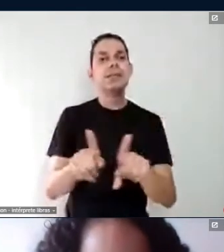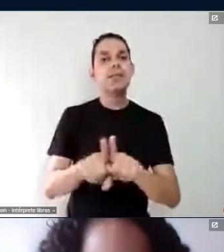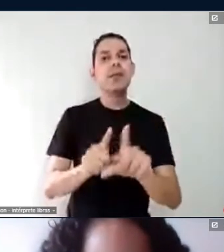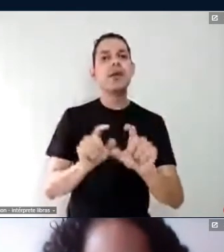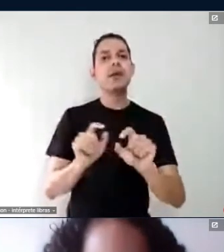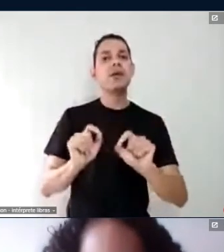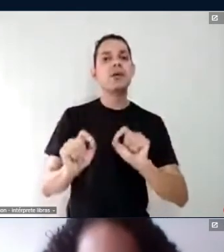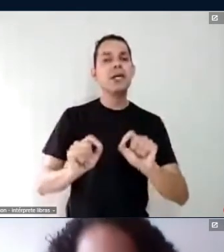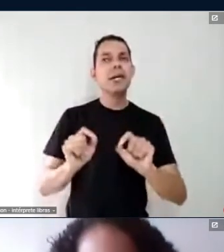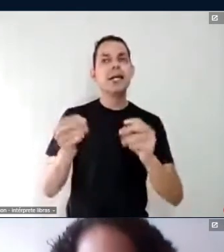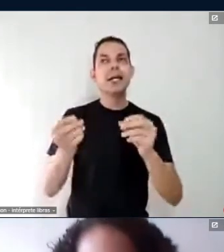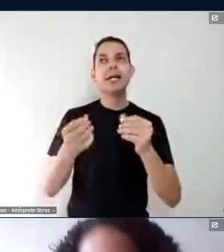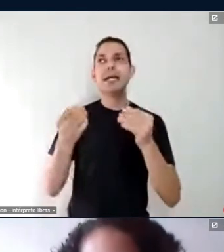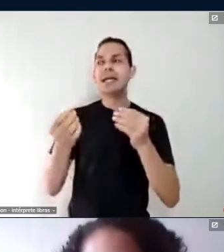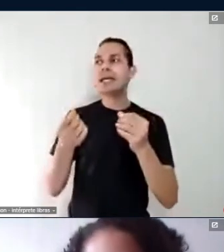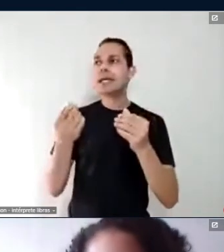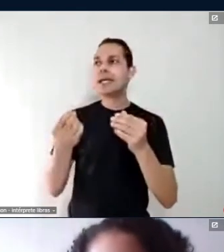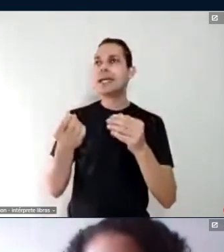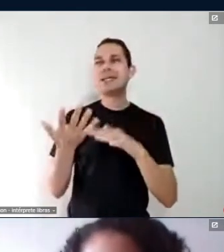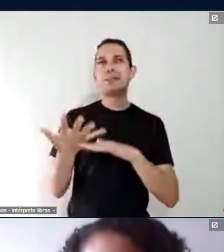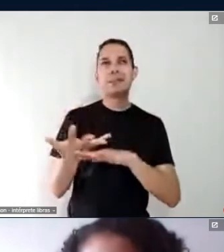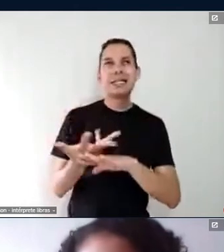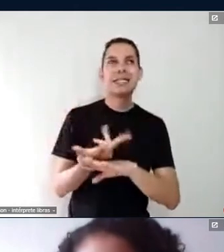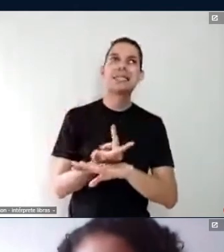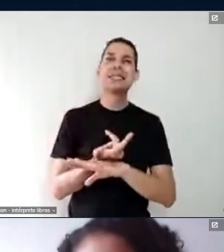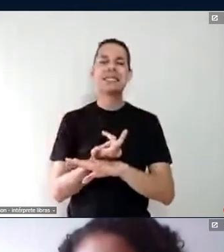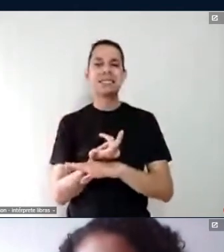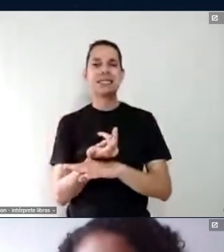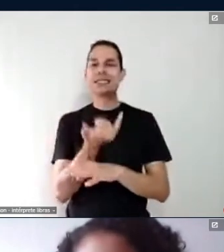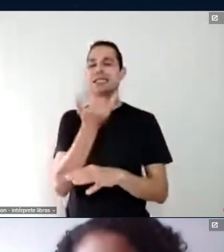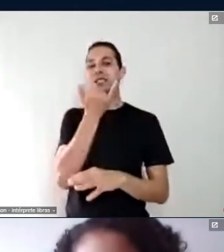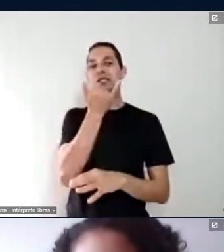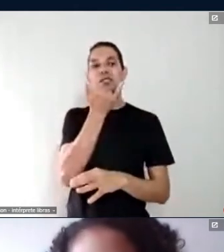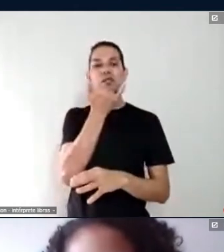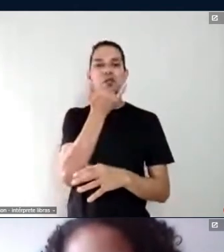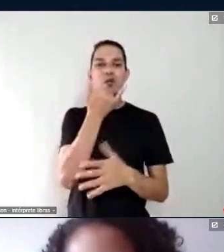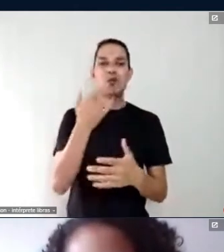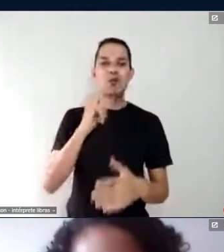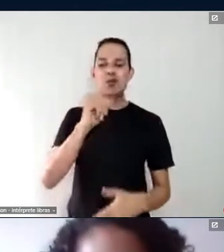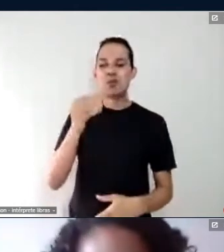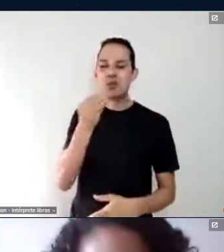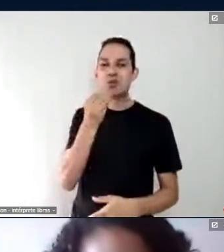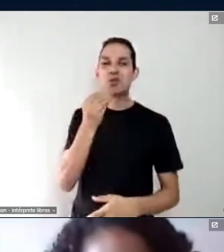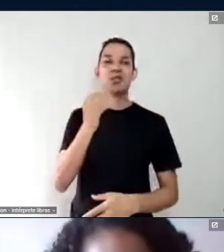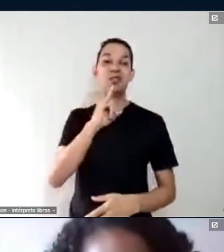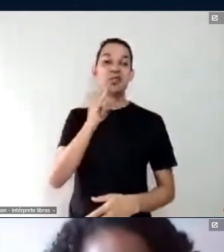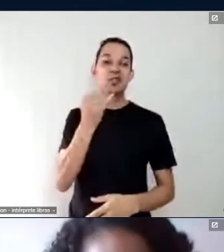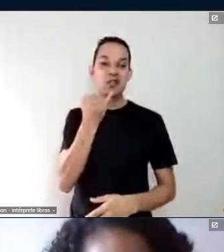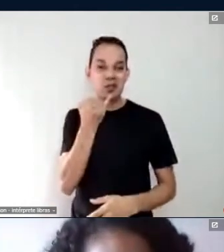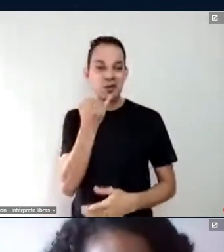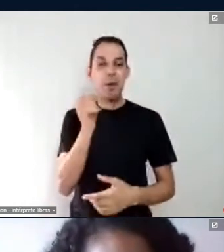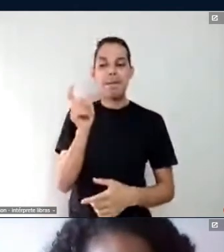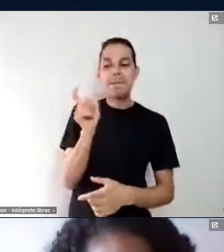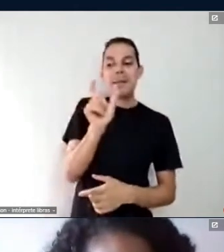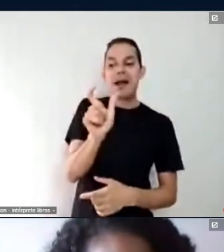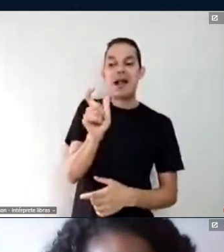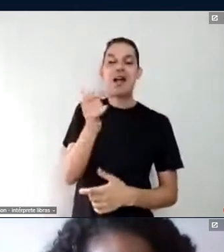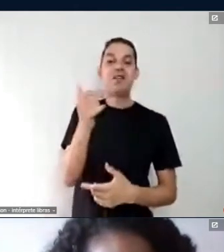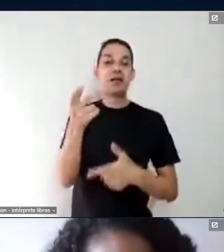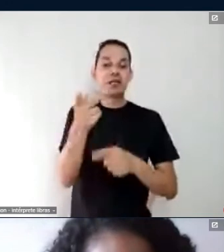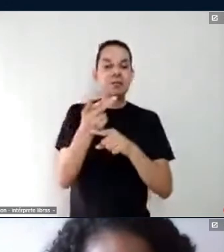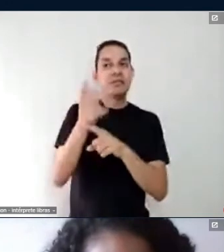eu não vou colocar habilidade, desculpa, João, eu estou procurando a palavra, peço desculpa ao intérprete, porque eu ainda estou pensando,